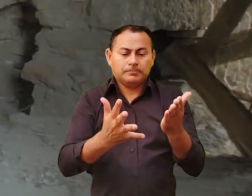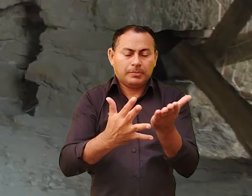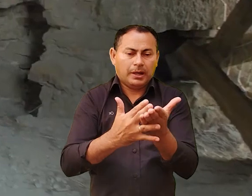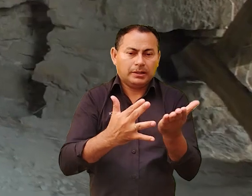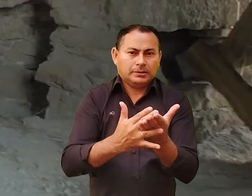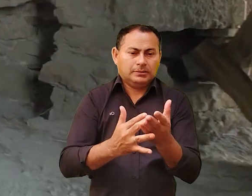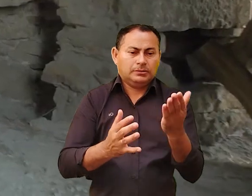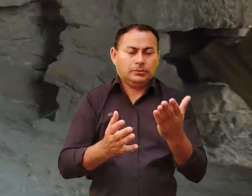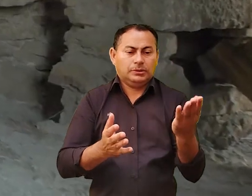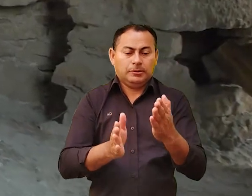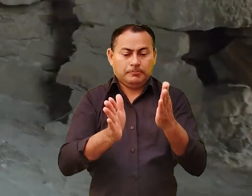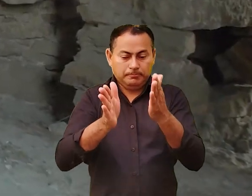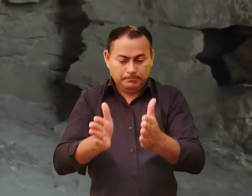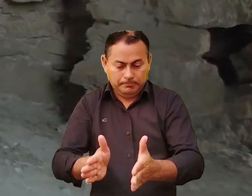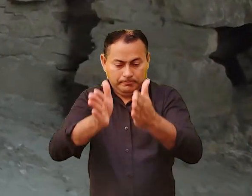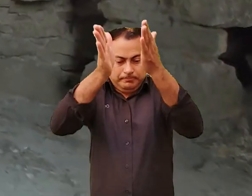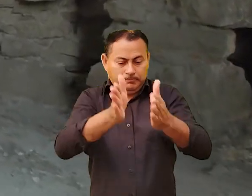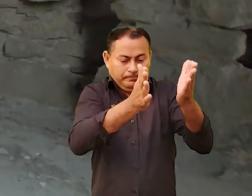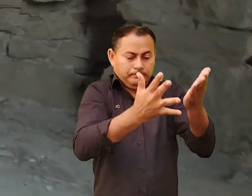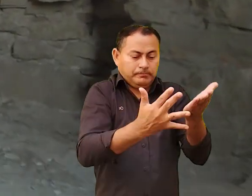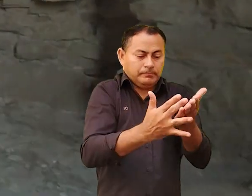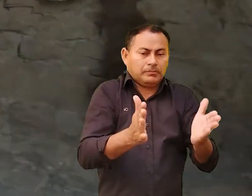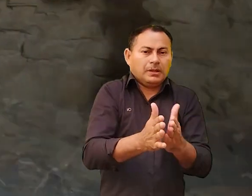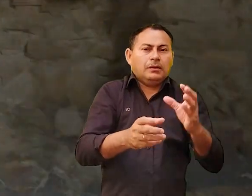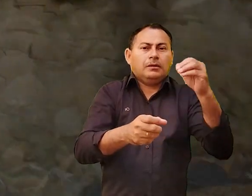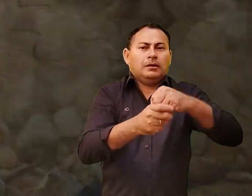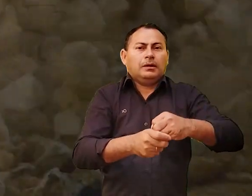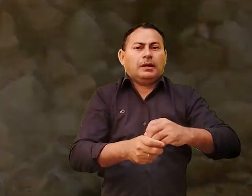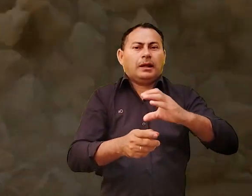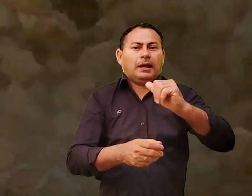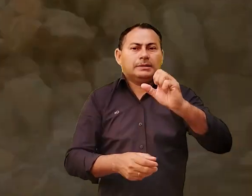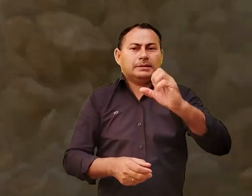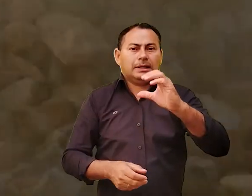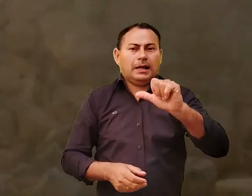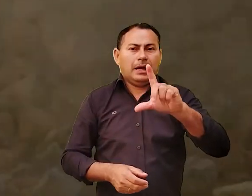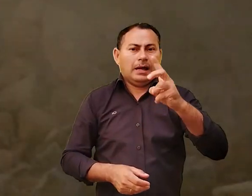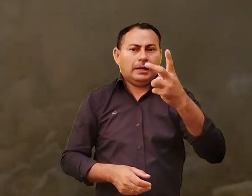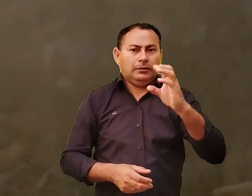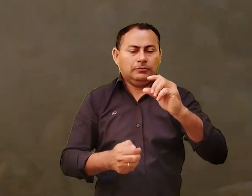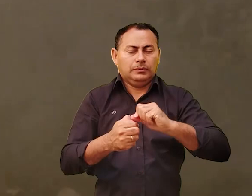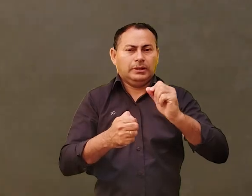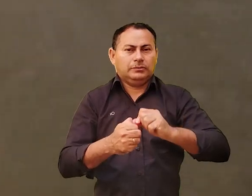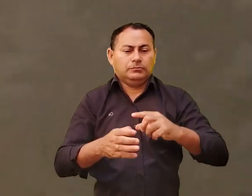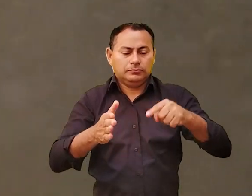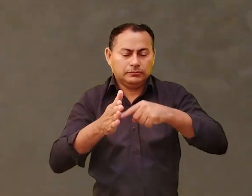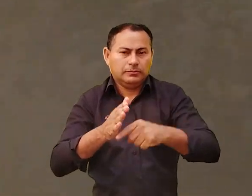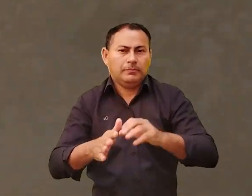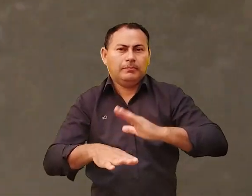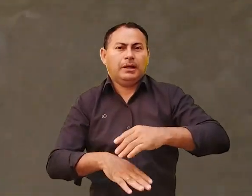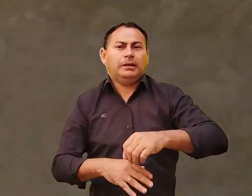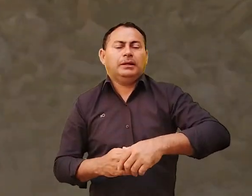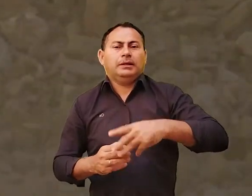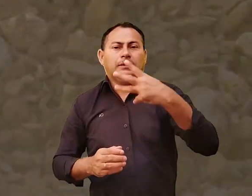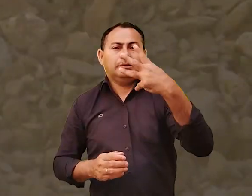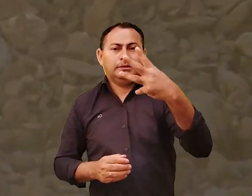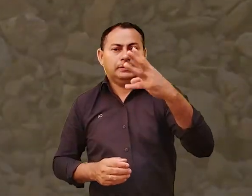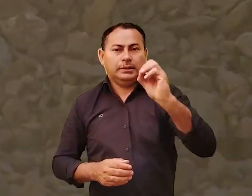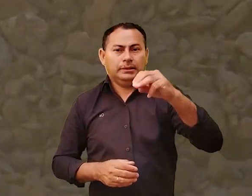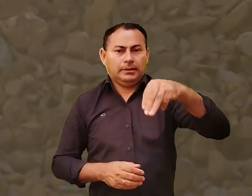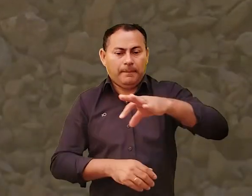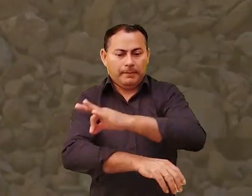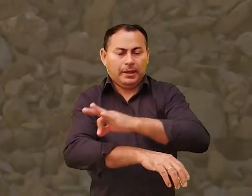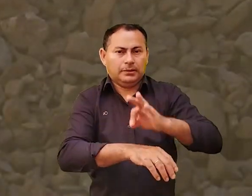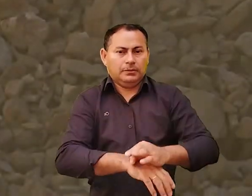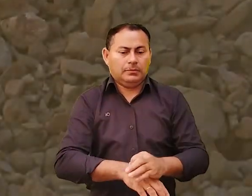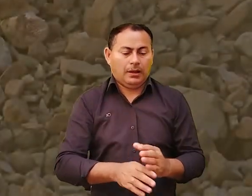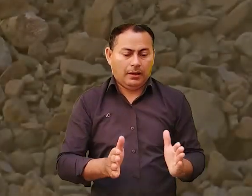espaço entre as 2 paredes era preenchido com cascalho, formando uma espessura total de mais de 30 metros